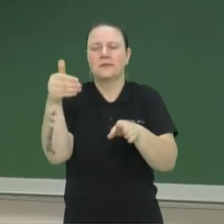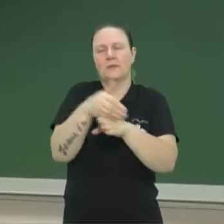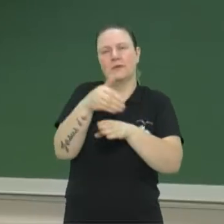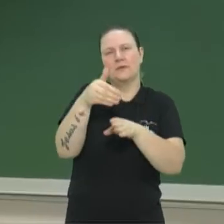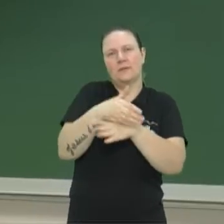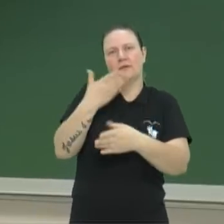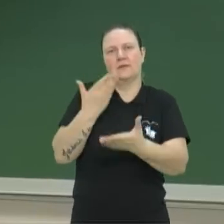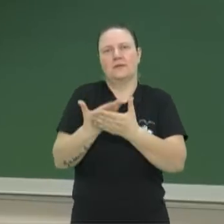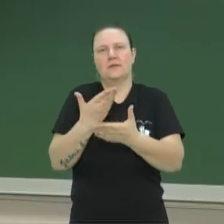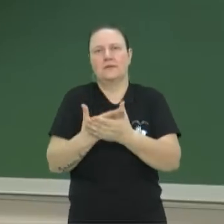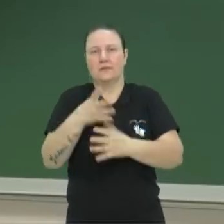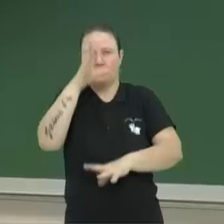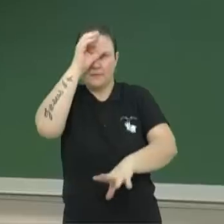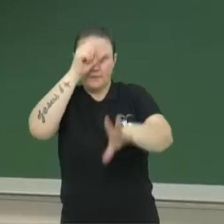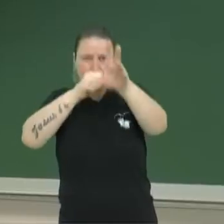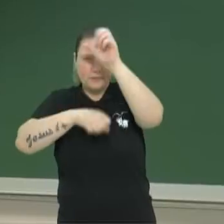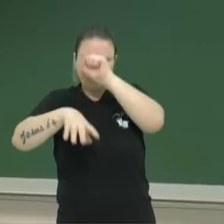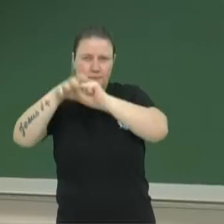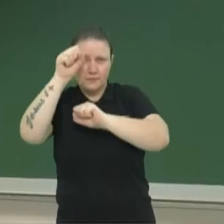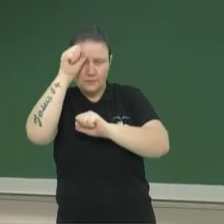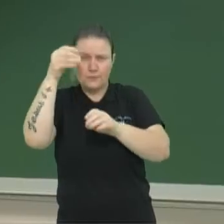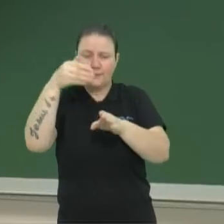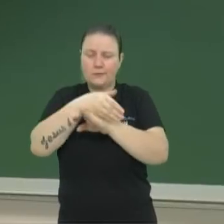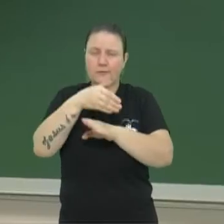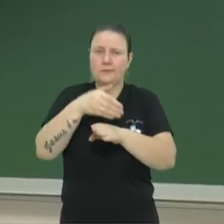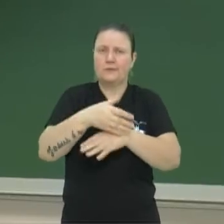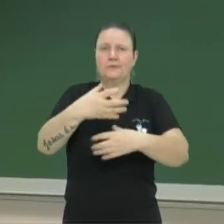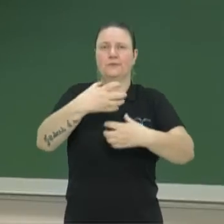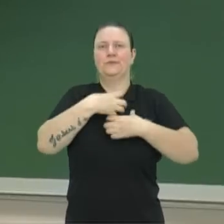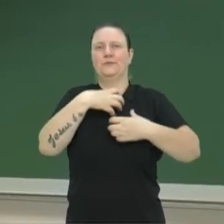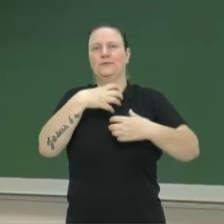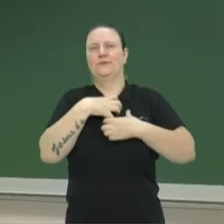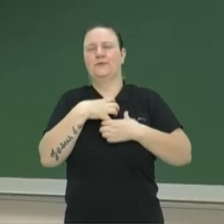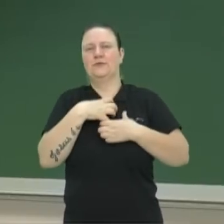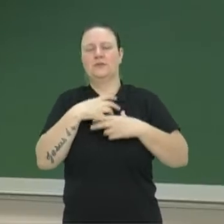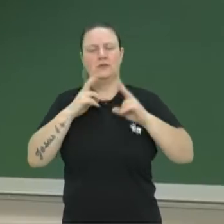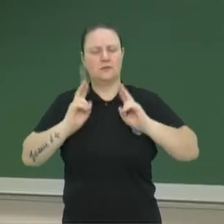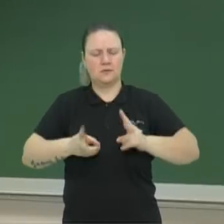que aprendeu e está aqui, né, de uma forma geral,